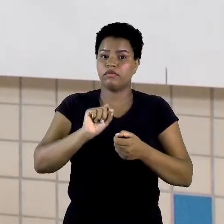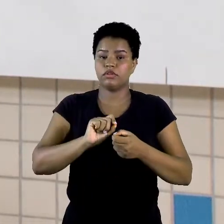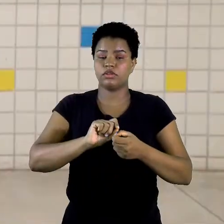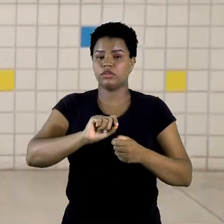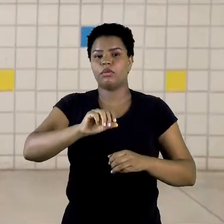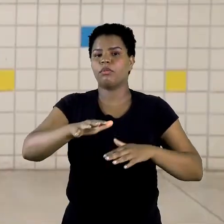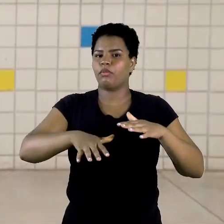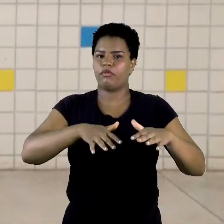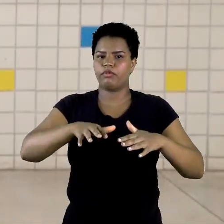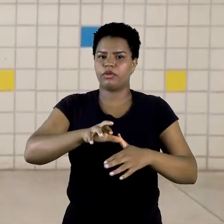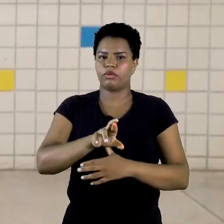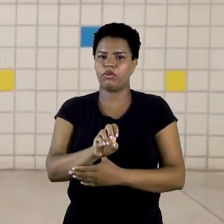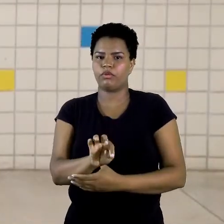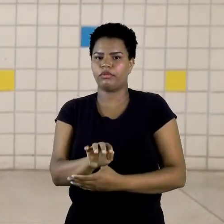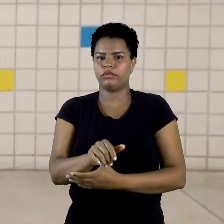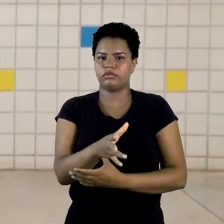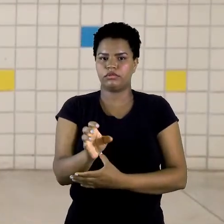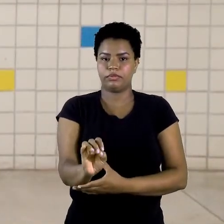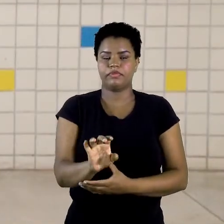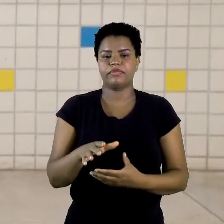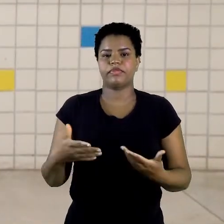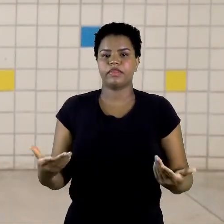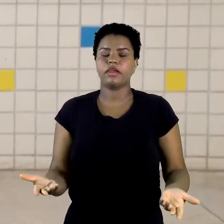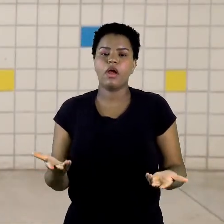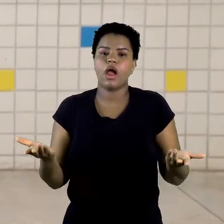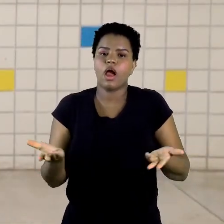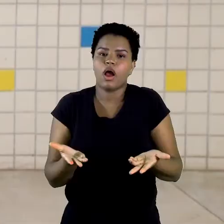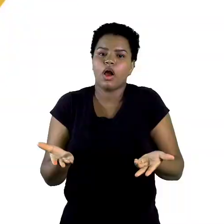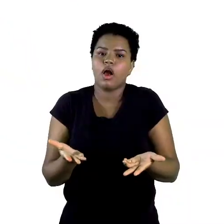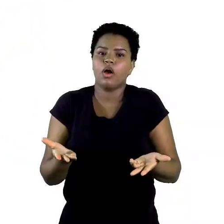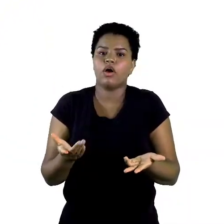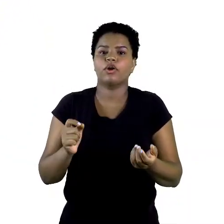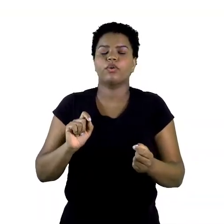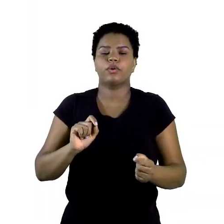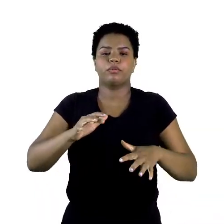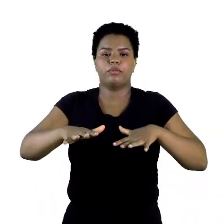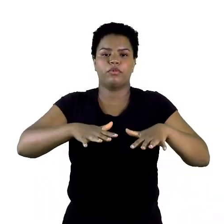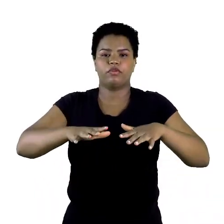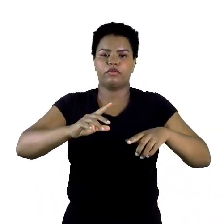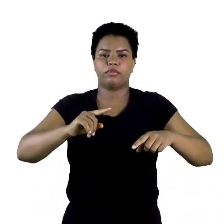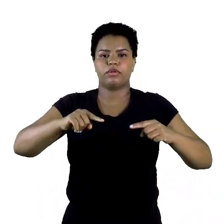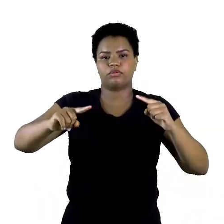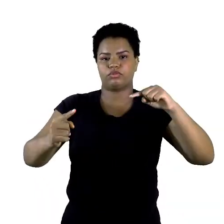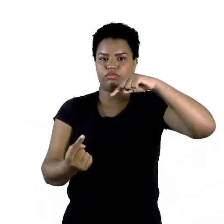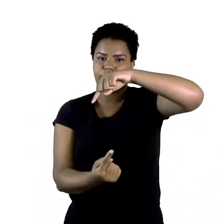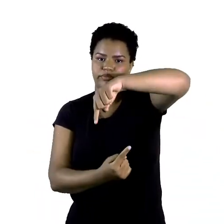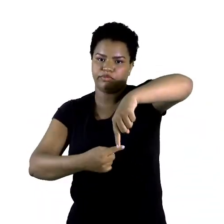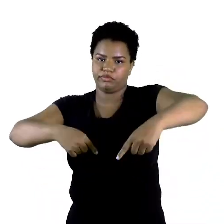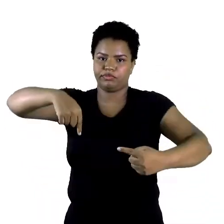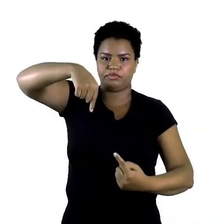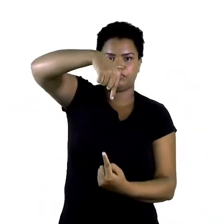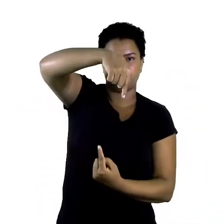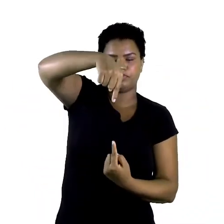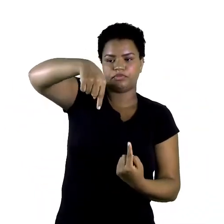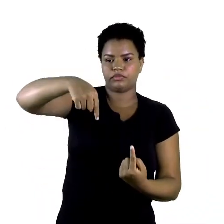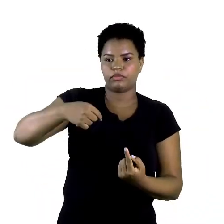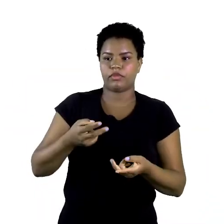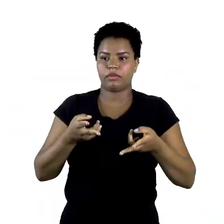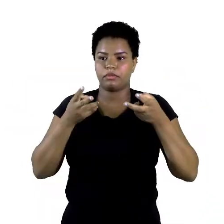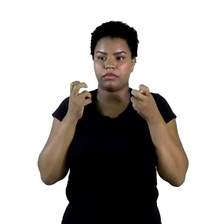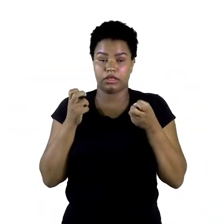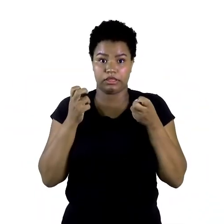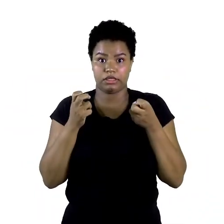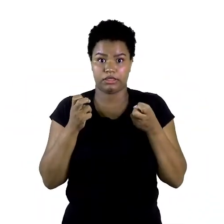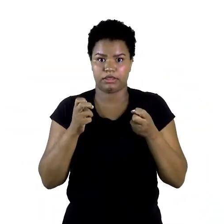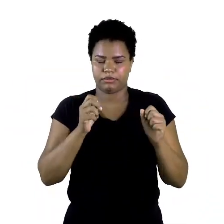rotação. Pessoal, agora nós vamos estar com o movimento de translação. Observe esse slide aí na tela de vocês.